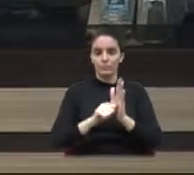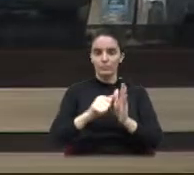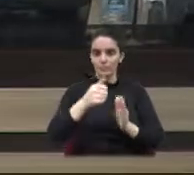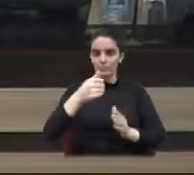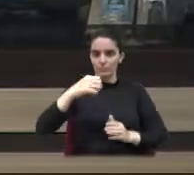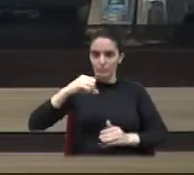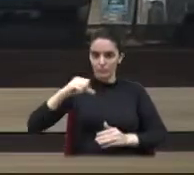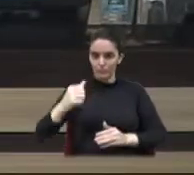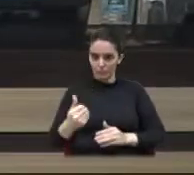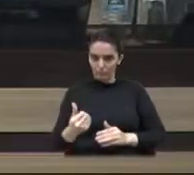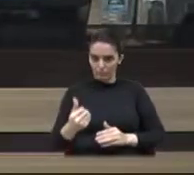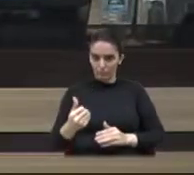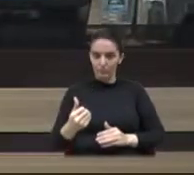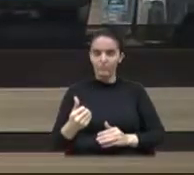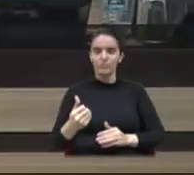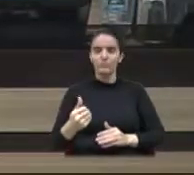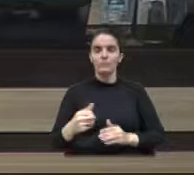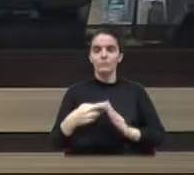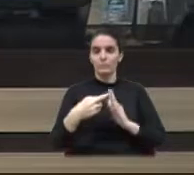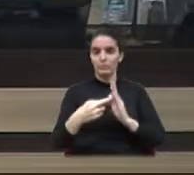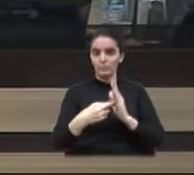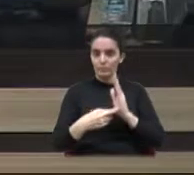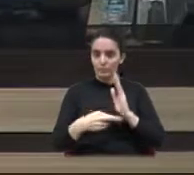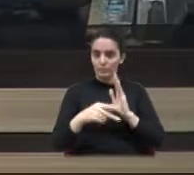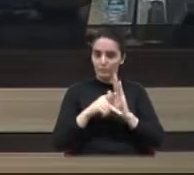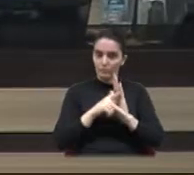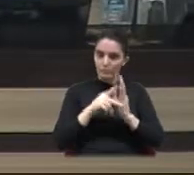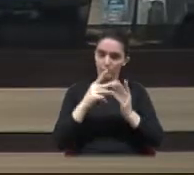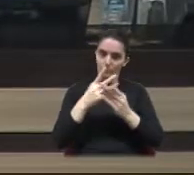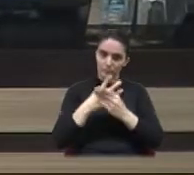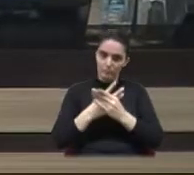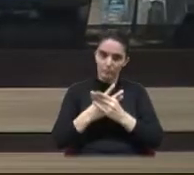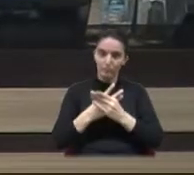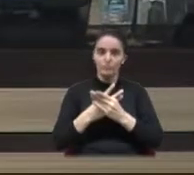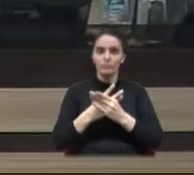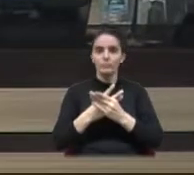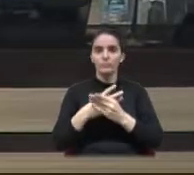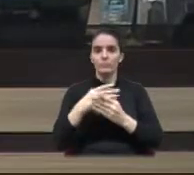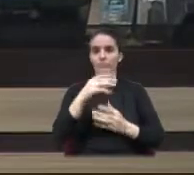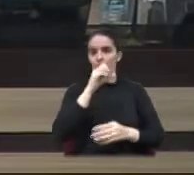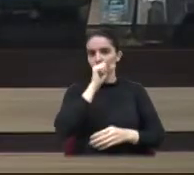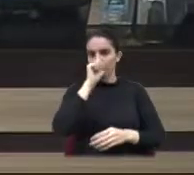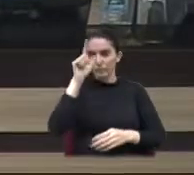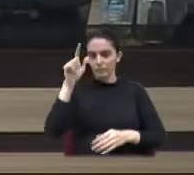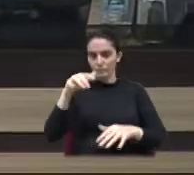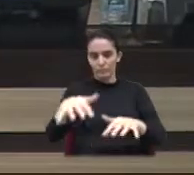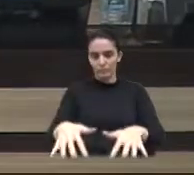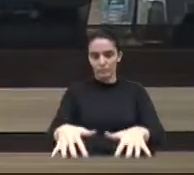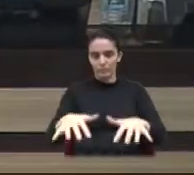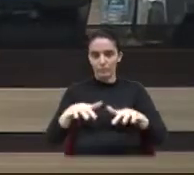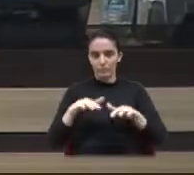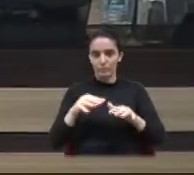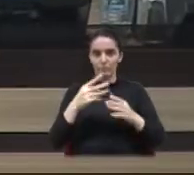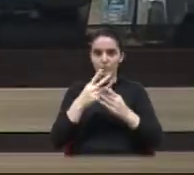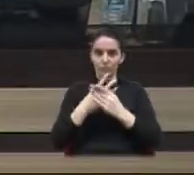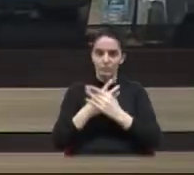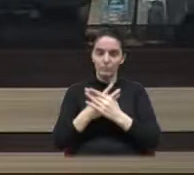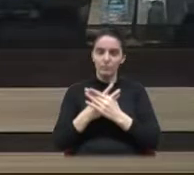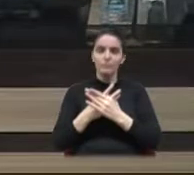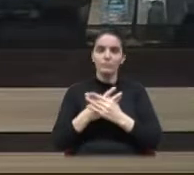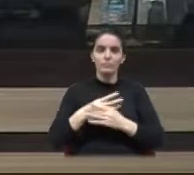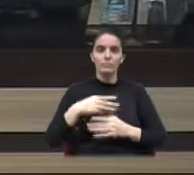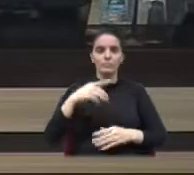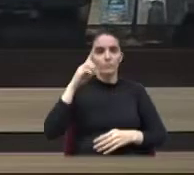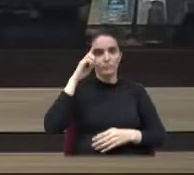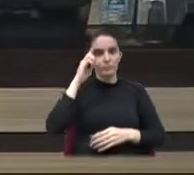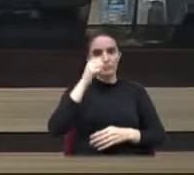191, infine, do Regimento Interno Câmara Municipal de Limeira. Plenário Vereador Vitório Bortolã, aos